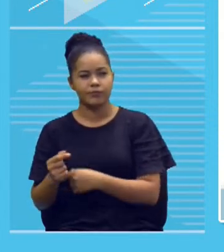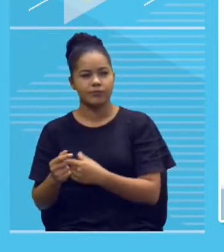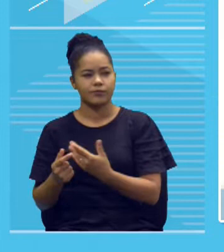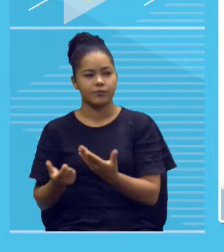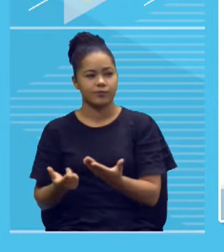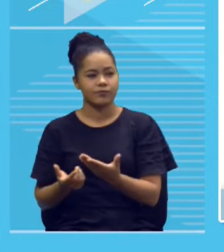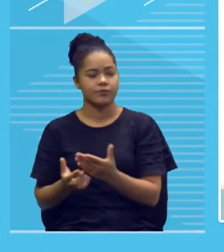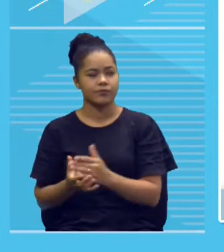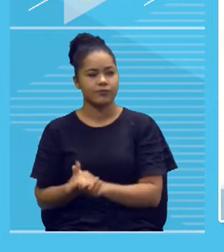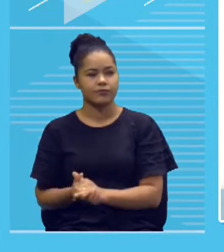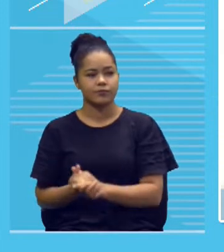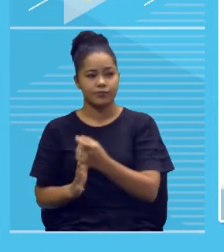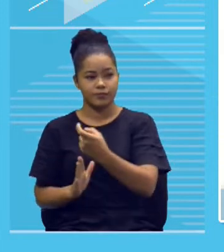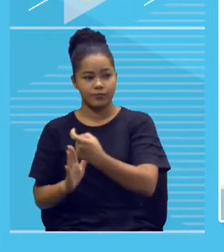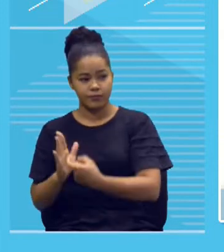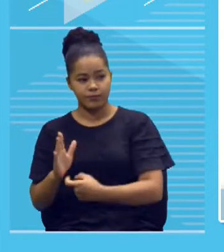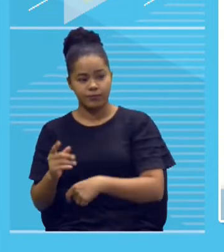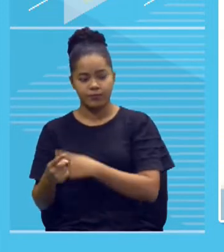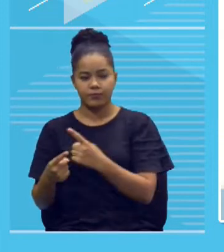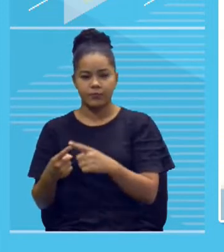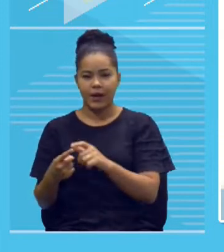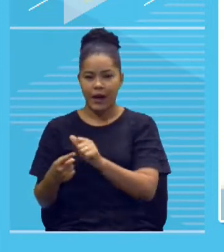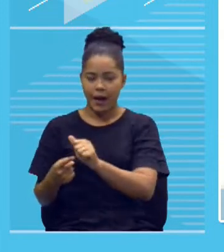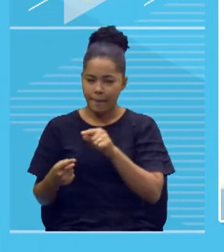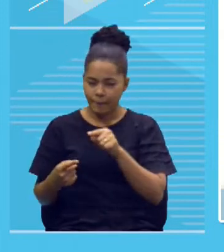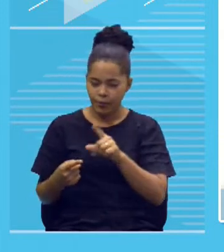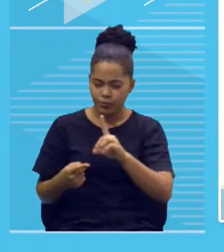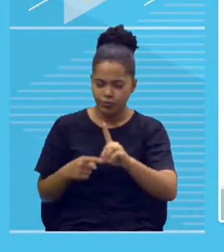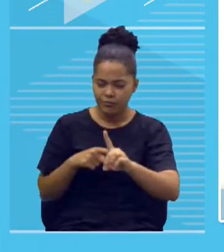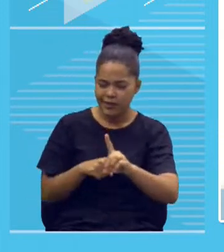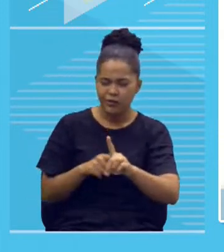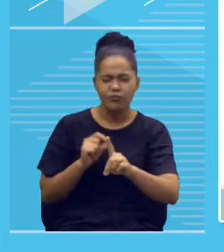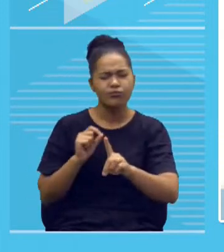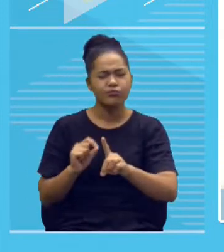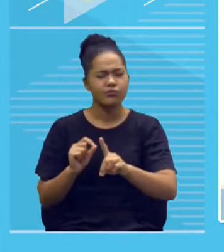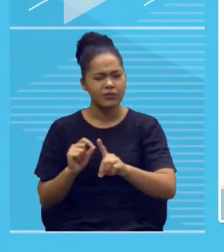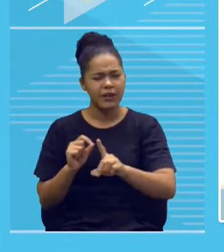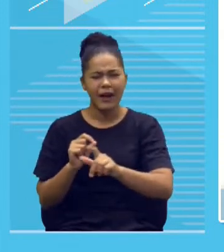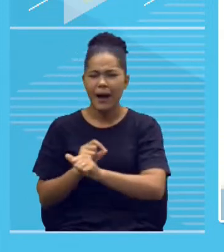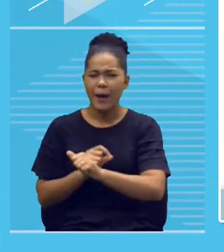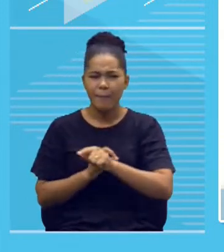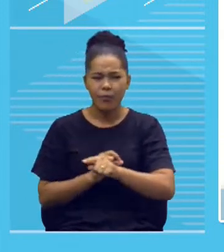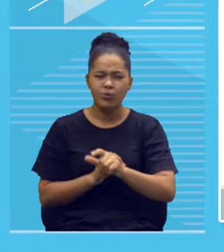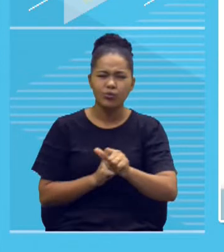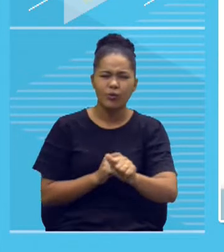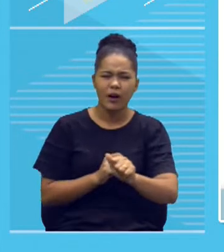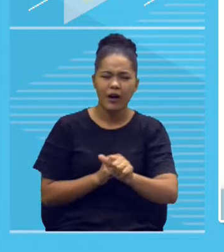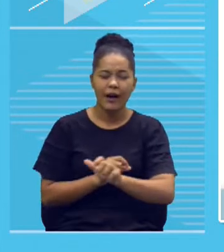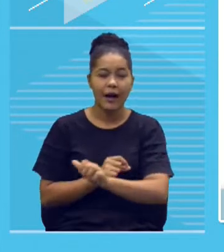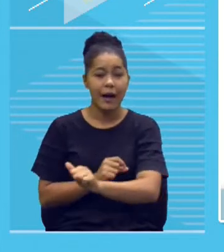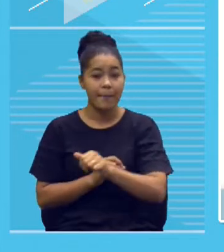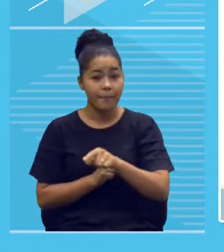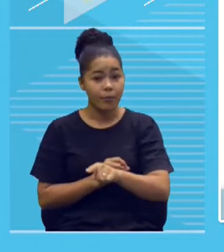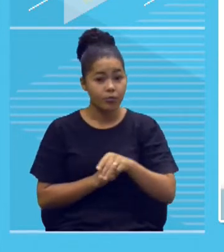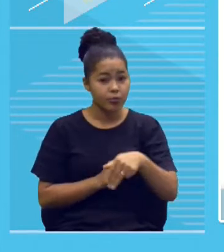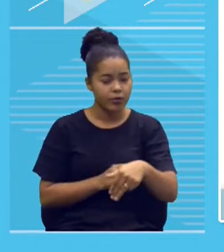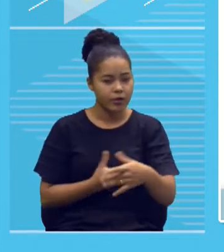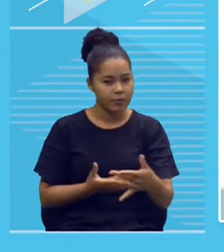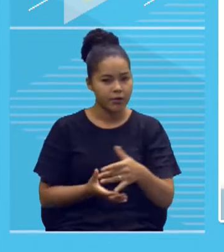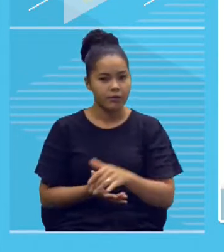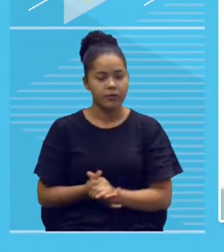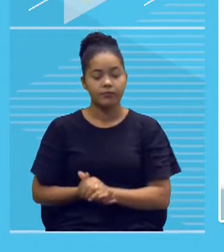a ponto a professor que quer dizer isso professor eu tenho uma taxa que é de tantos por